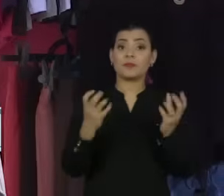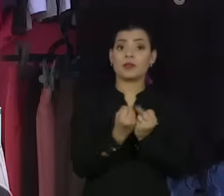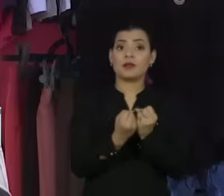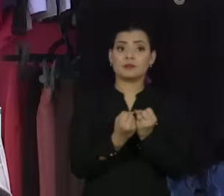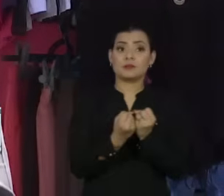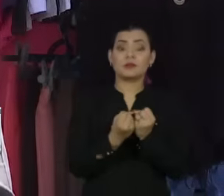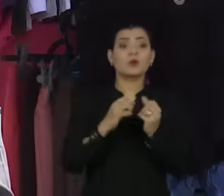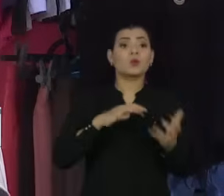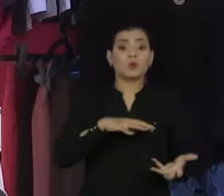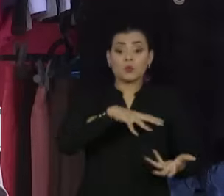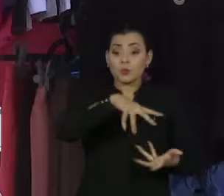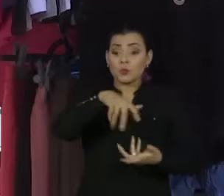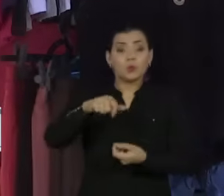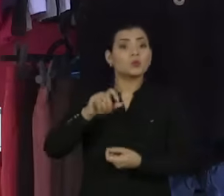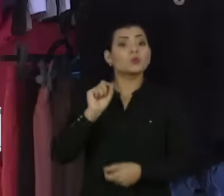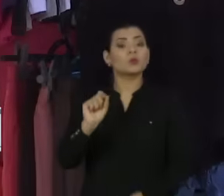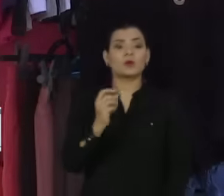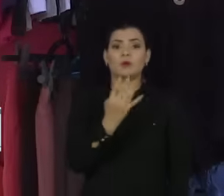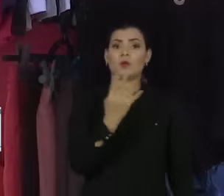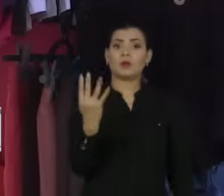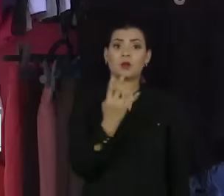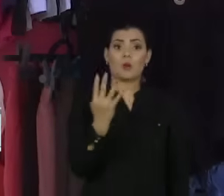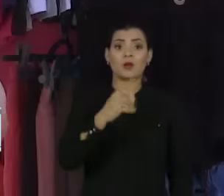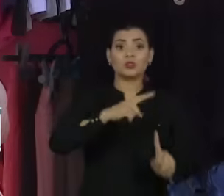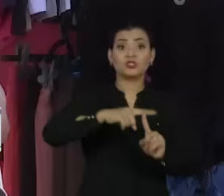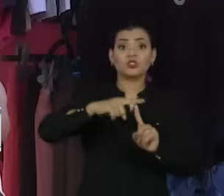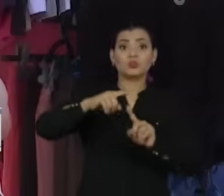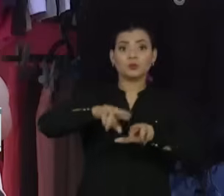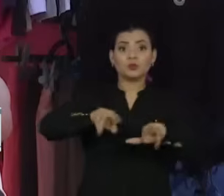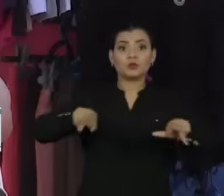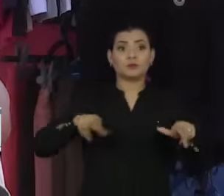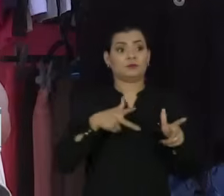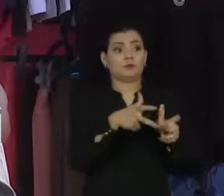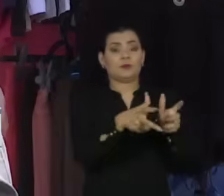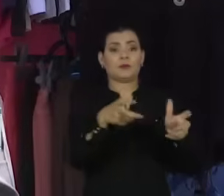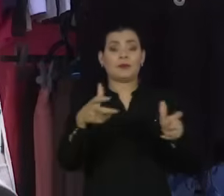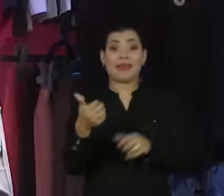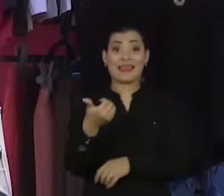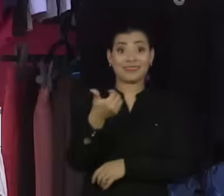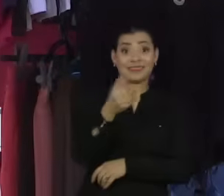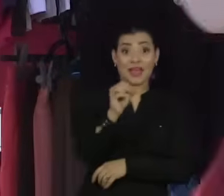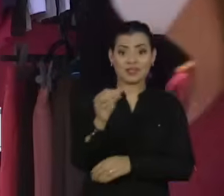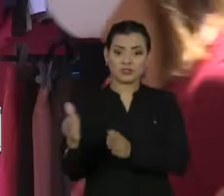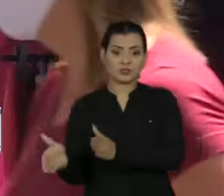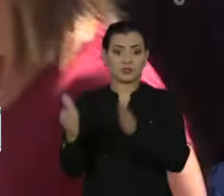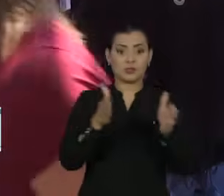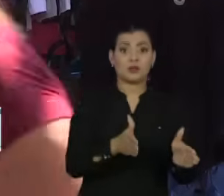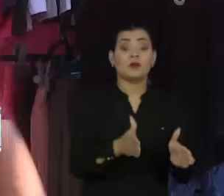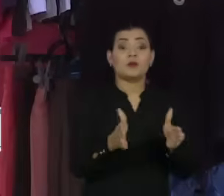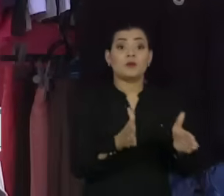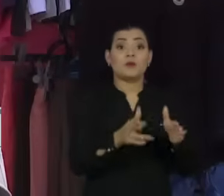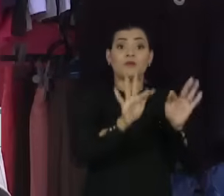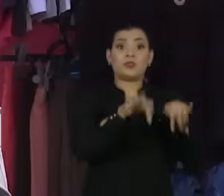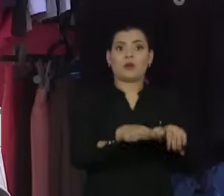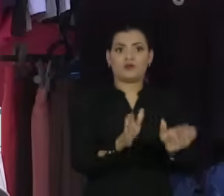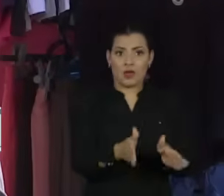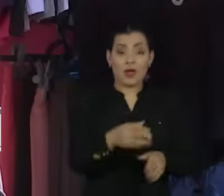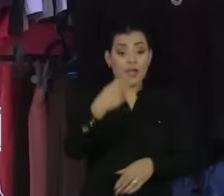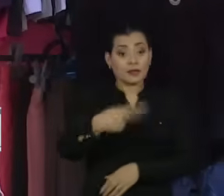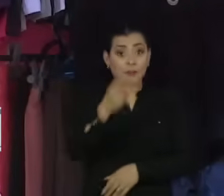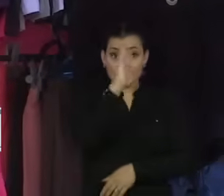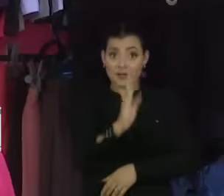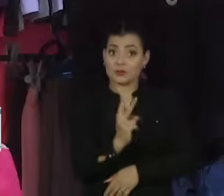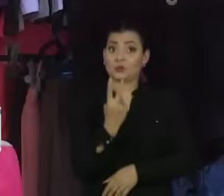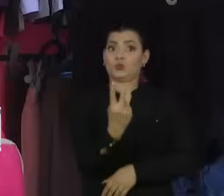em todo o mundo, há 44 vacinas em testes, sendo que 10 estão nos estágios finais. Aqui no Brasil, existem